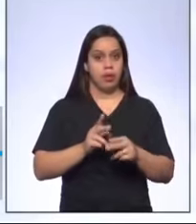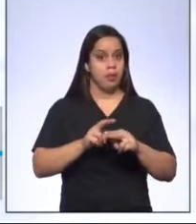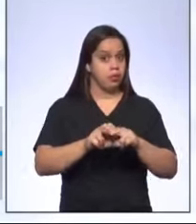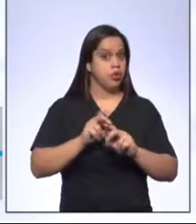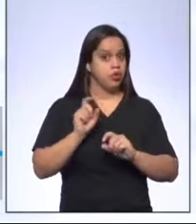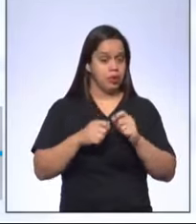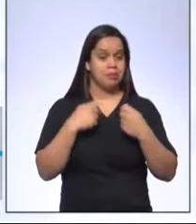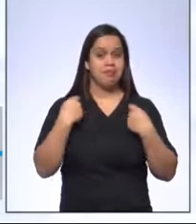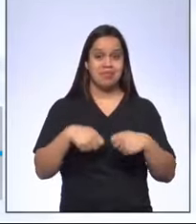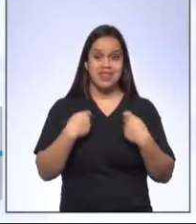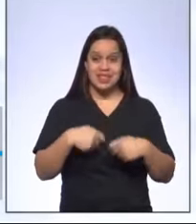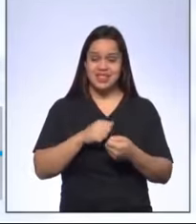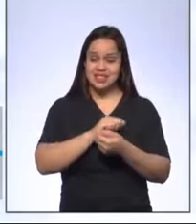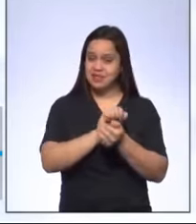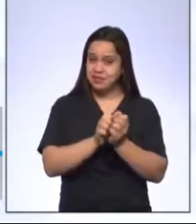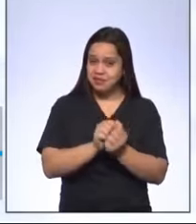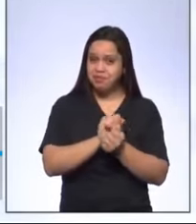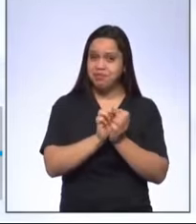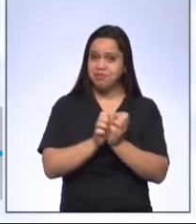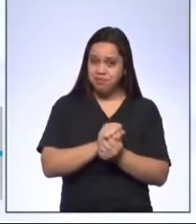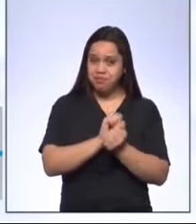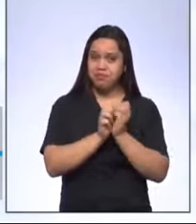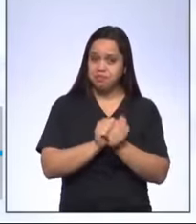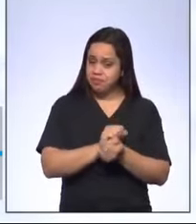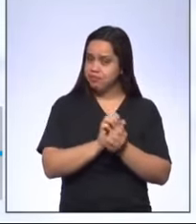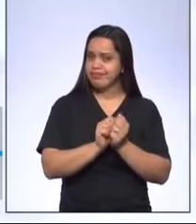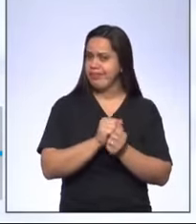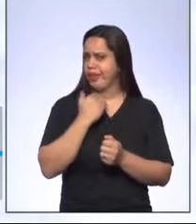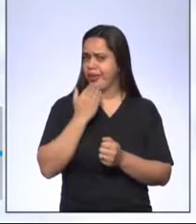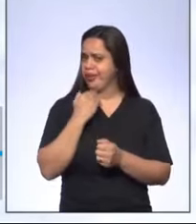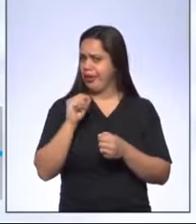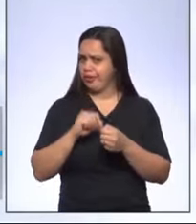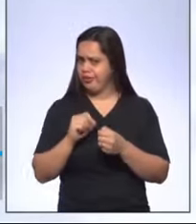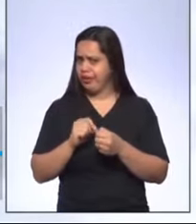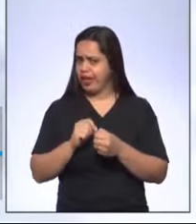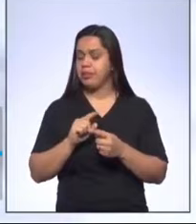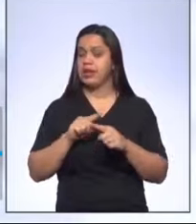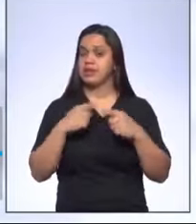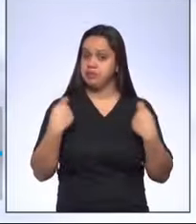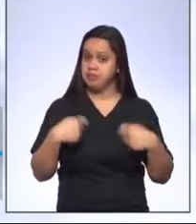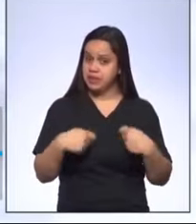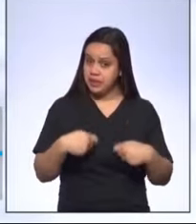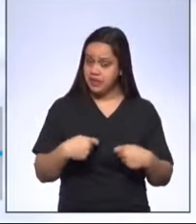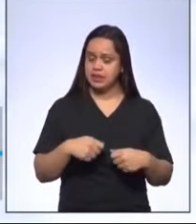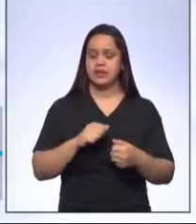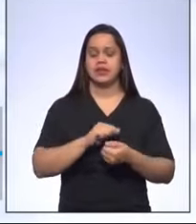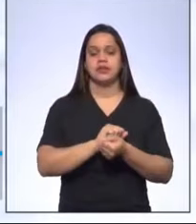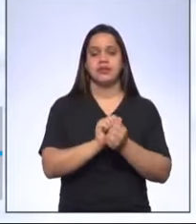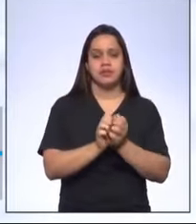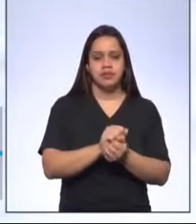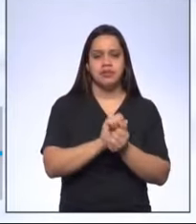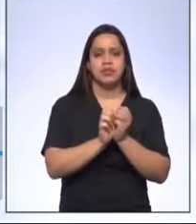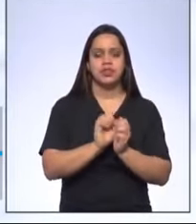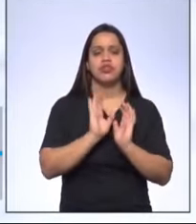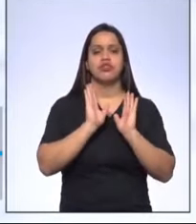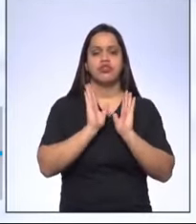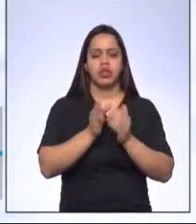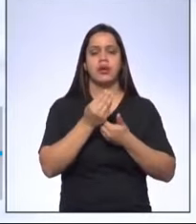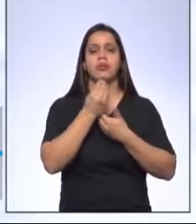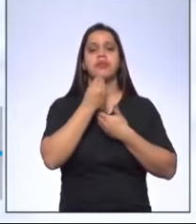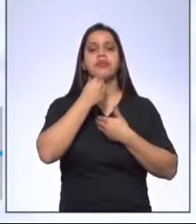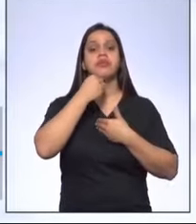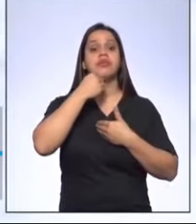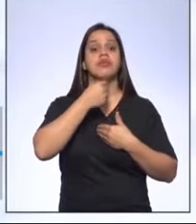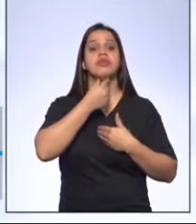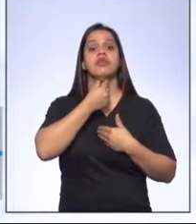mastigar bastante, né? Ninguém faz isso, mas tem que mastigar bastante. Aí eu mastiguei, a comida entrou, ela vai descer pela